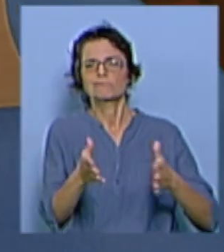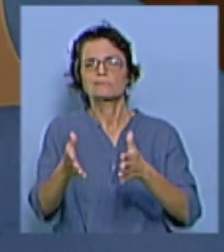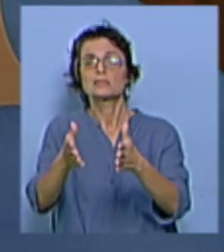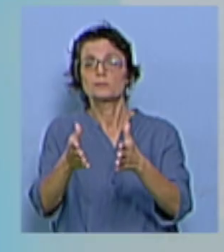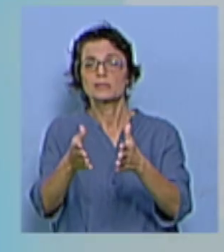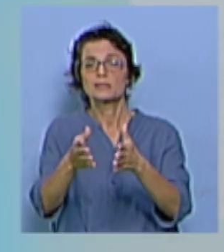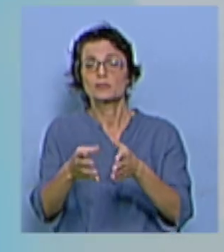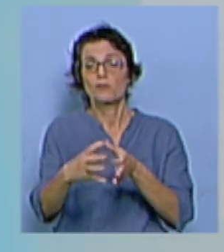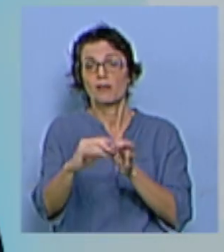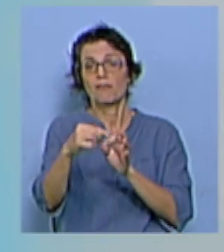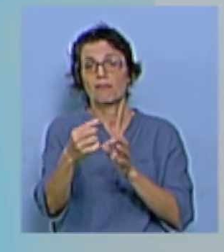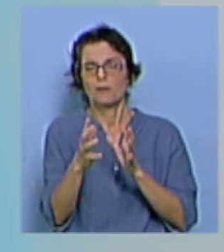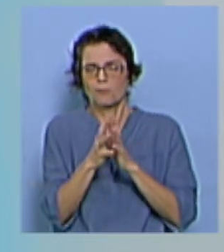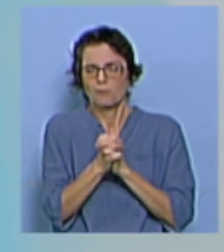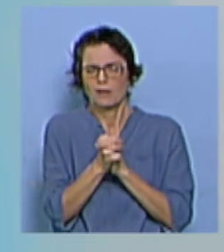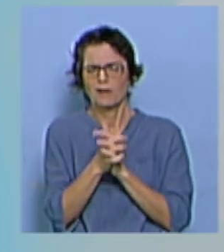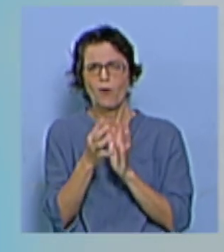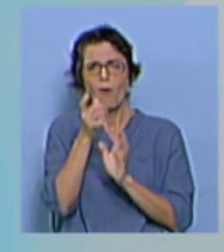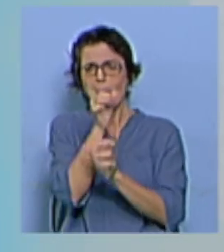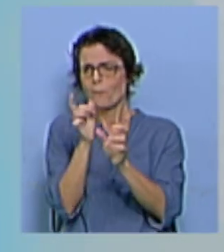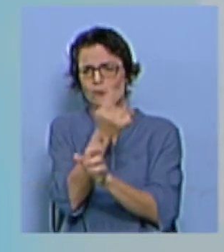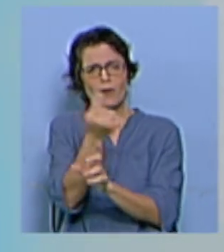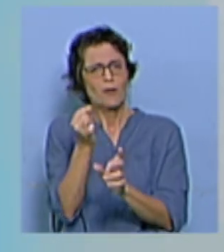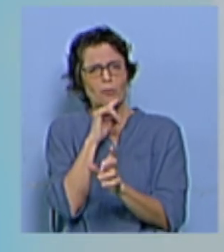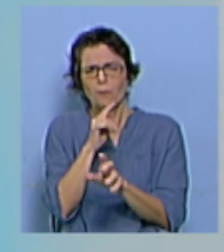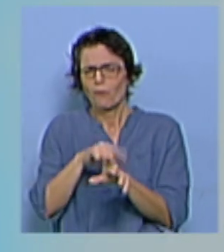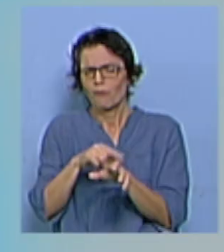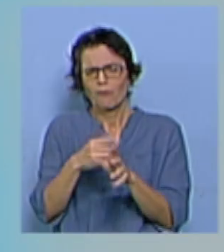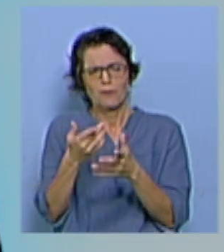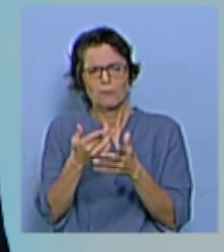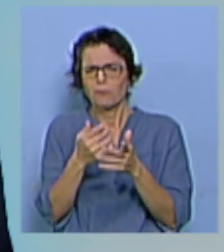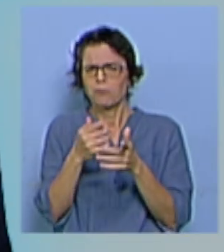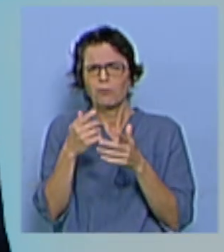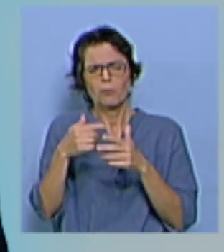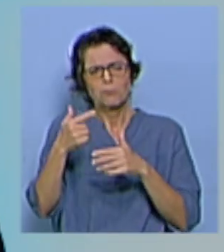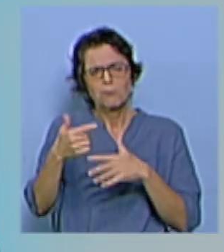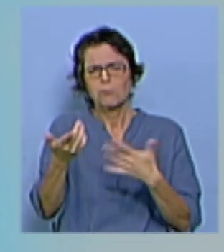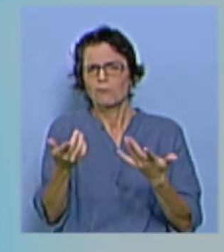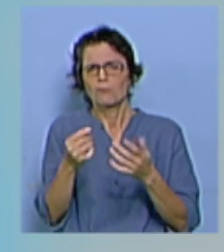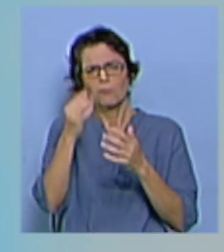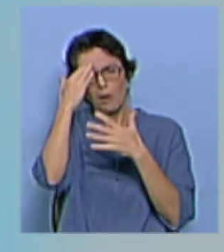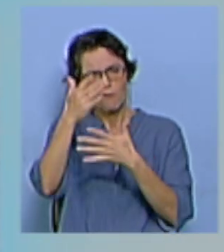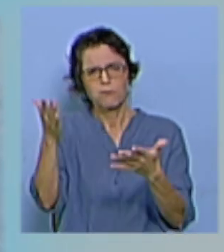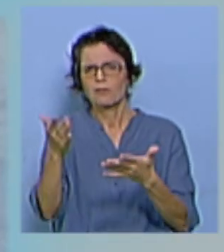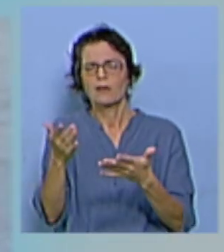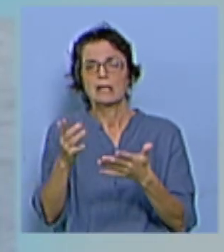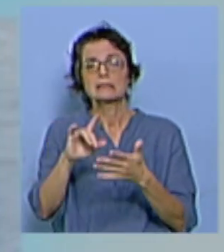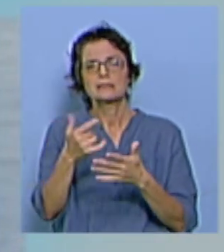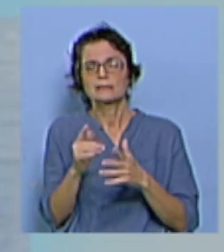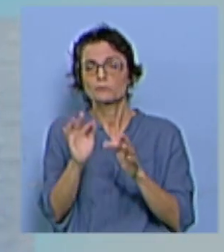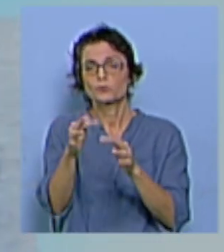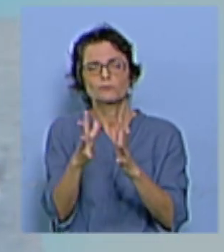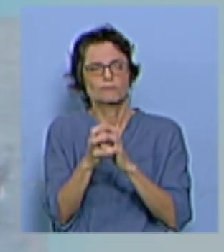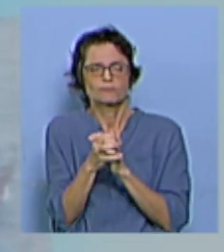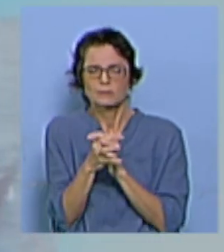oração que a pessoa queira fazer, que pode demorar o tempo que a pessoa quiser, e depois termina com uma pequena oração que conclui aquele tempo.